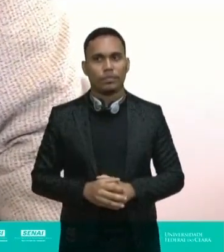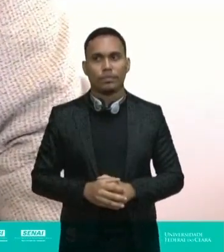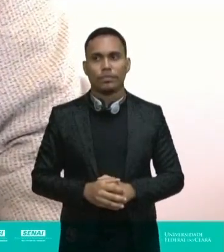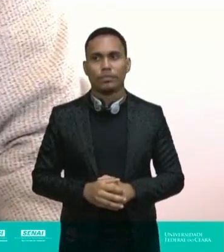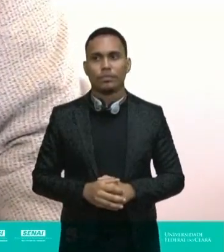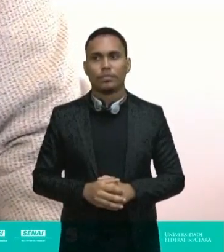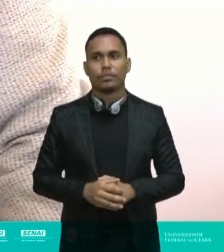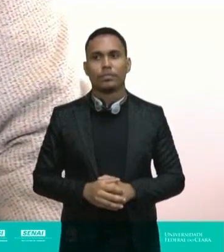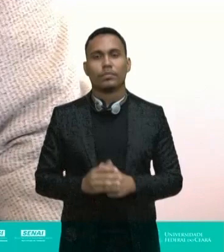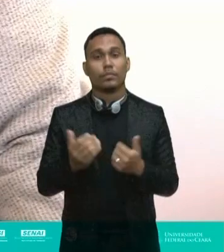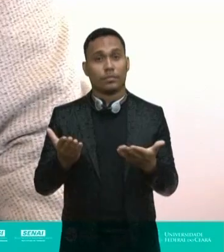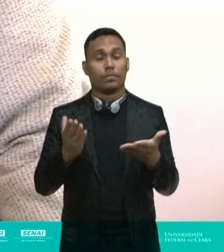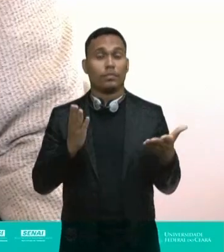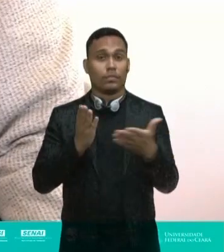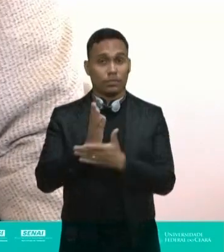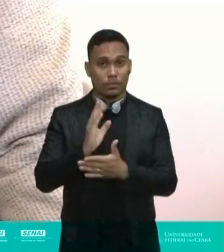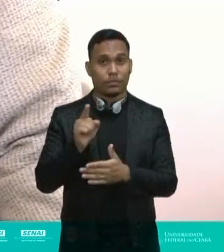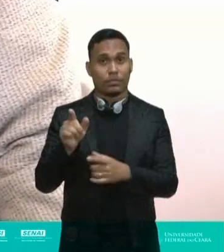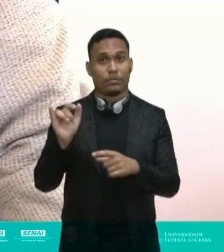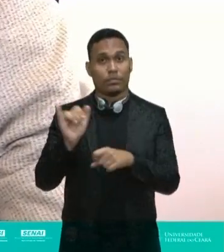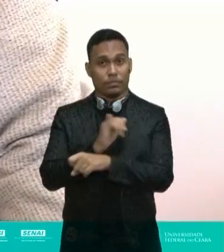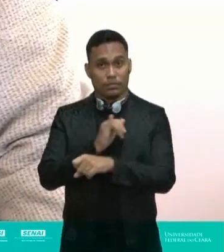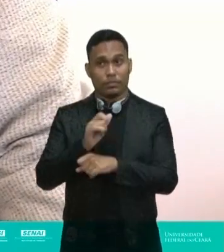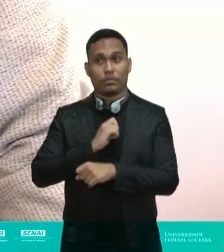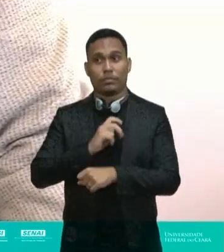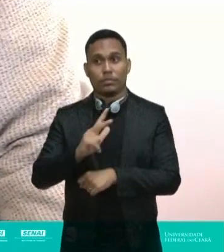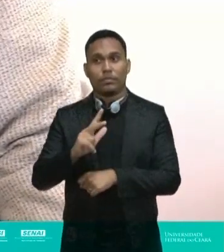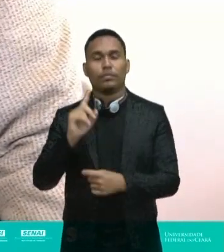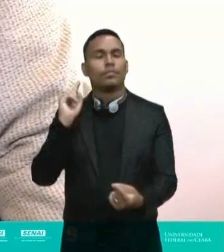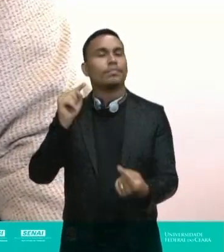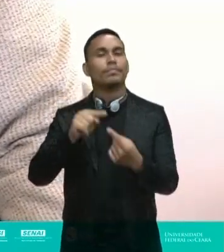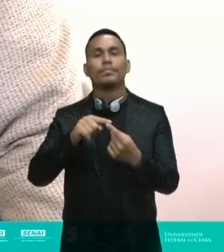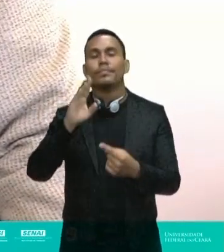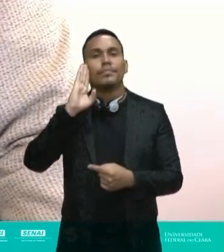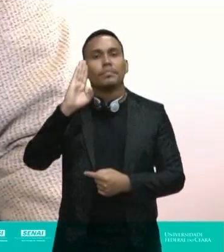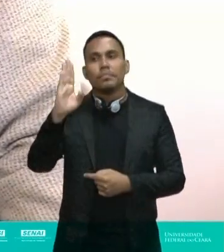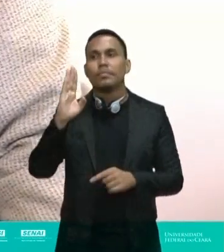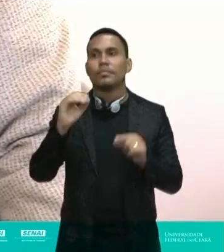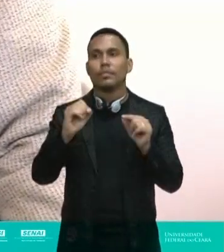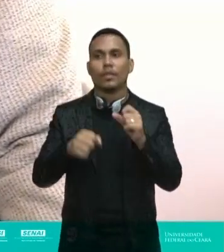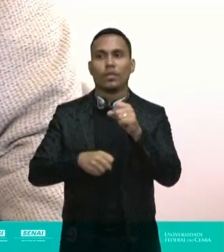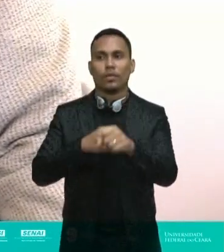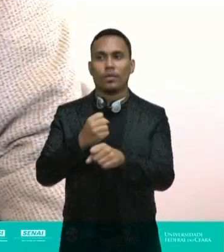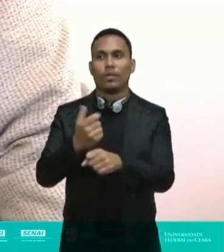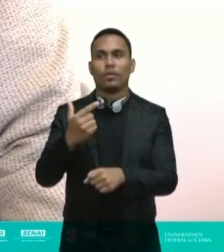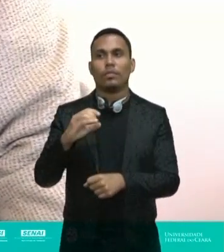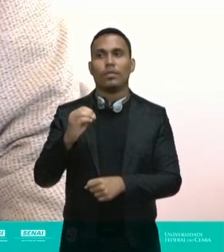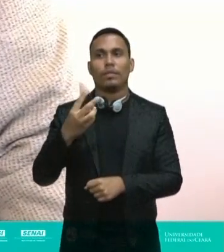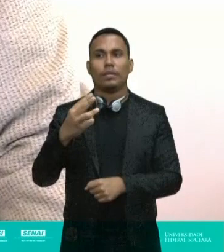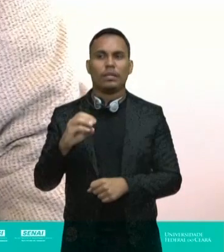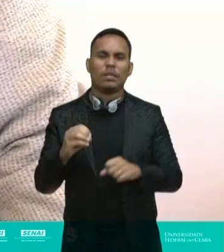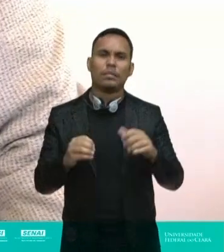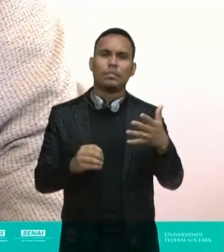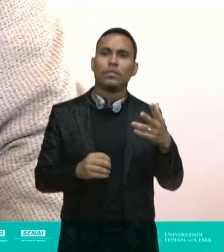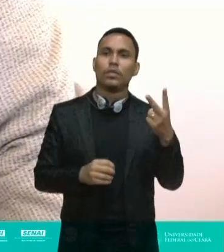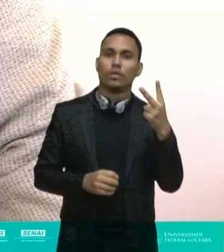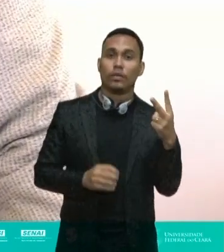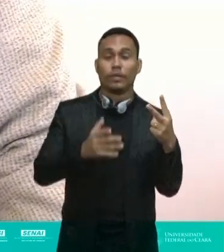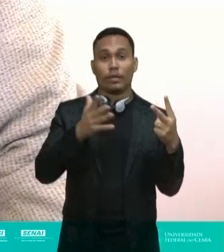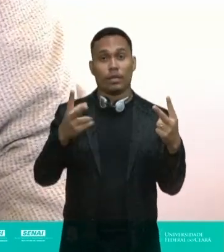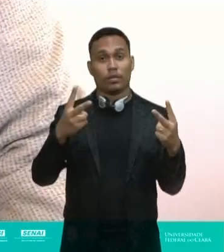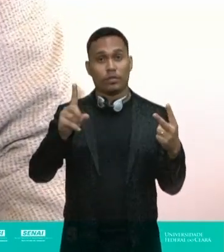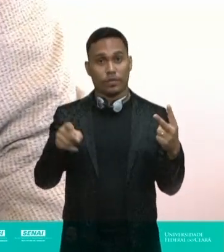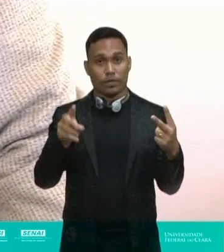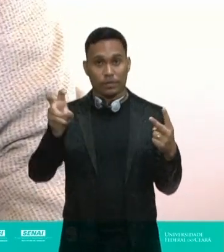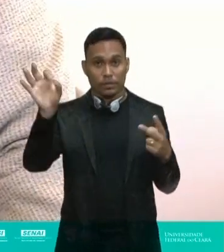Quando foi aprovada, a Estratégia Portuguesa para o Hidrogênio tinha como principais metas para 2030 entre 2 a 2,5